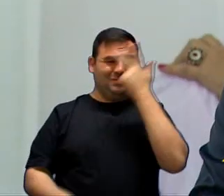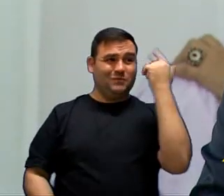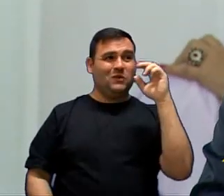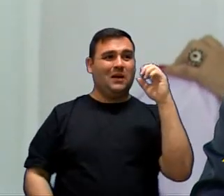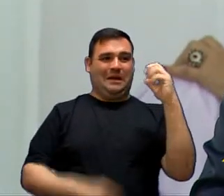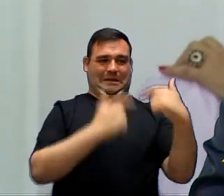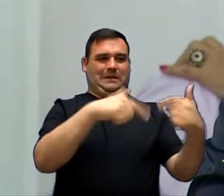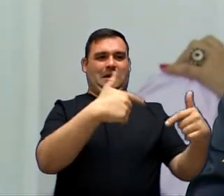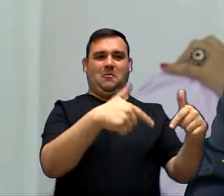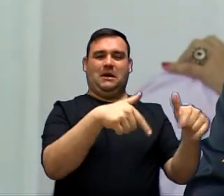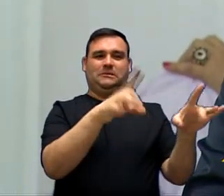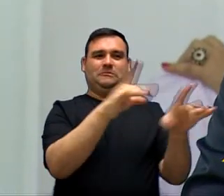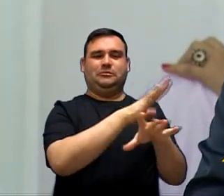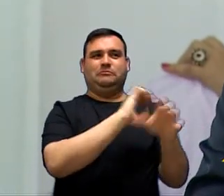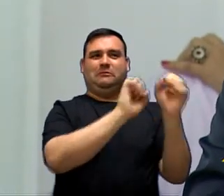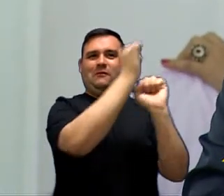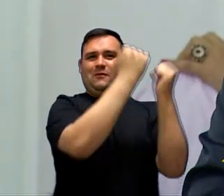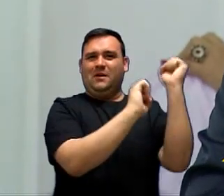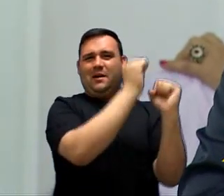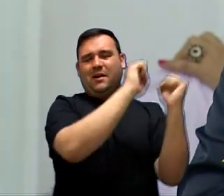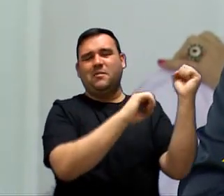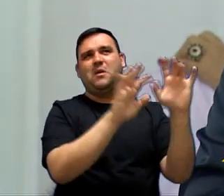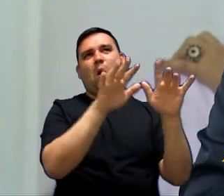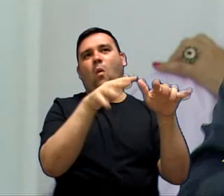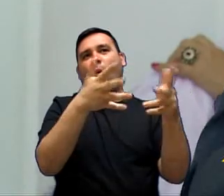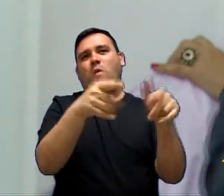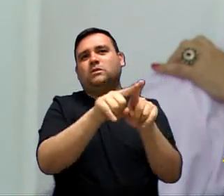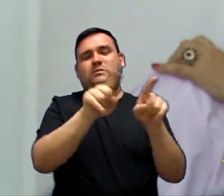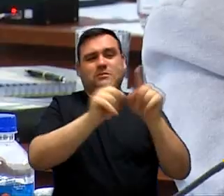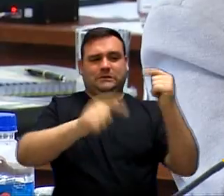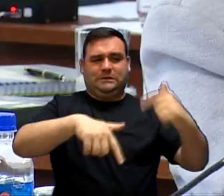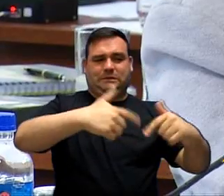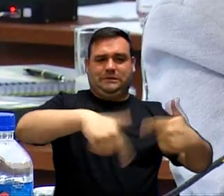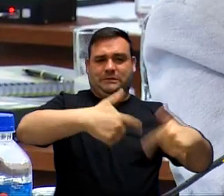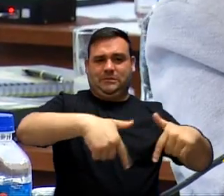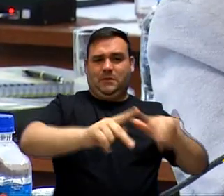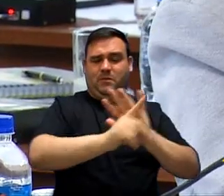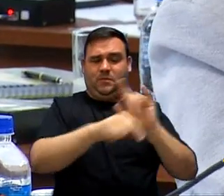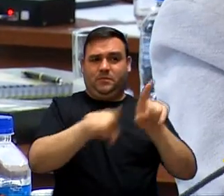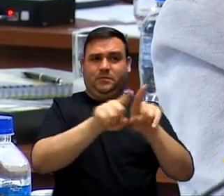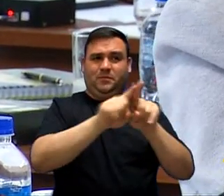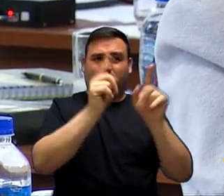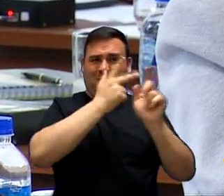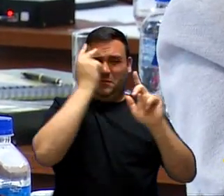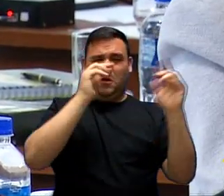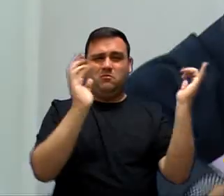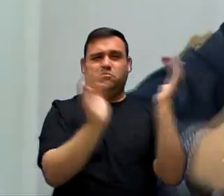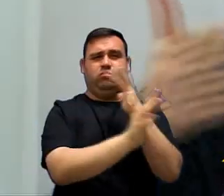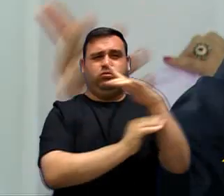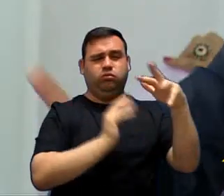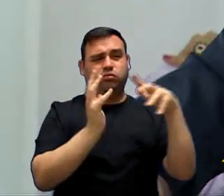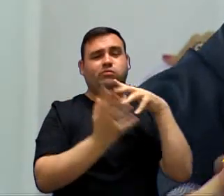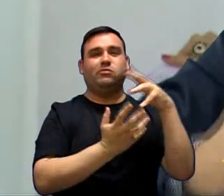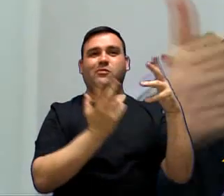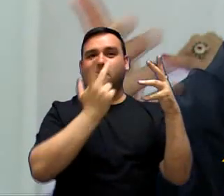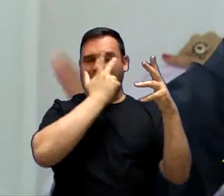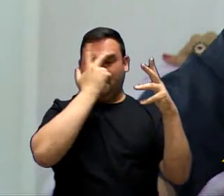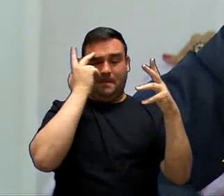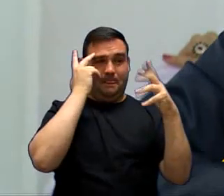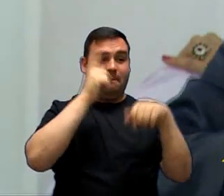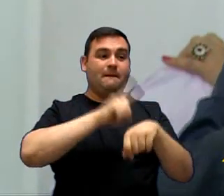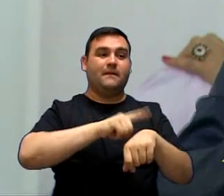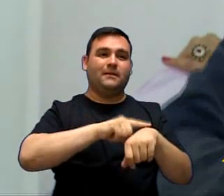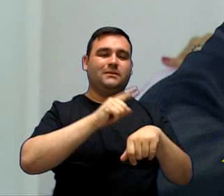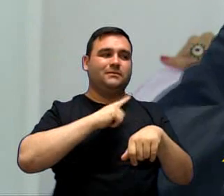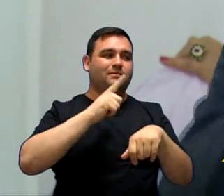estão saindo das fábricas, do seu serviço. Mas é aquele horário que tem as rotulações, né? É aquela